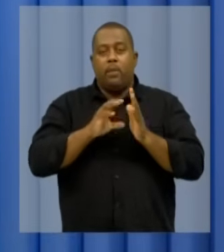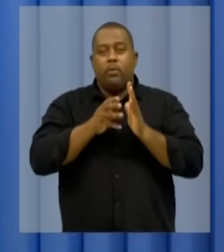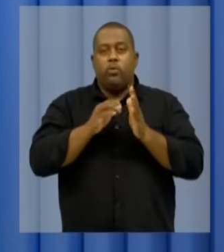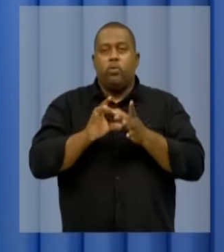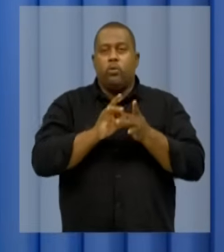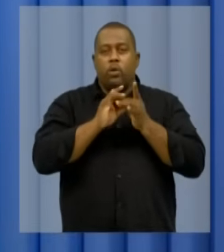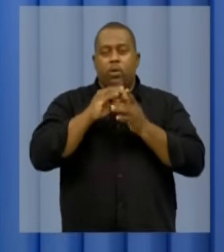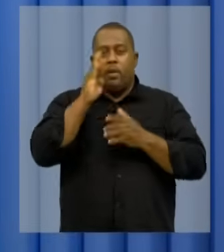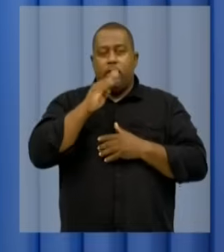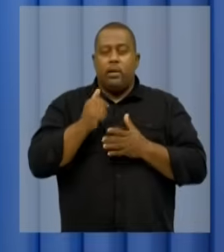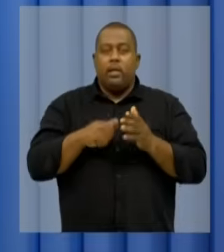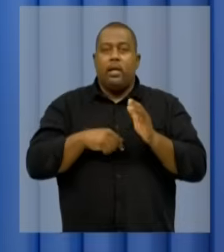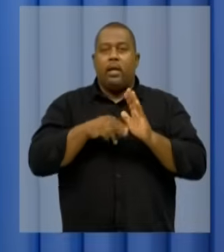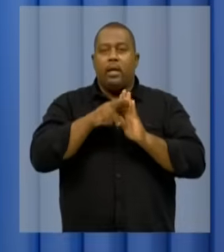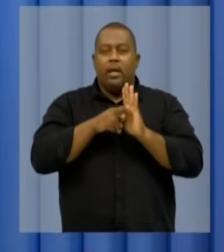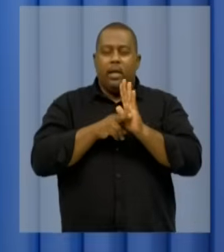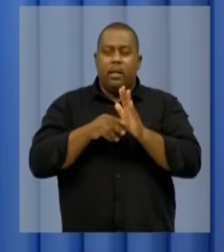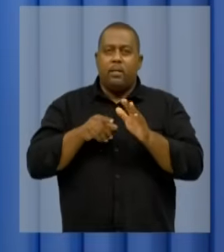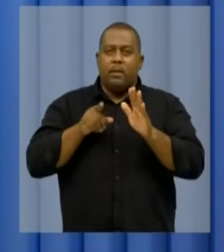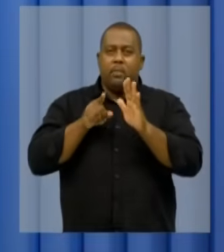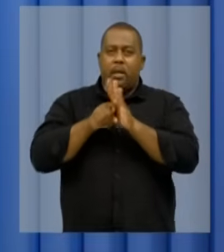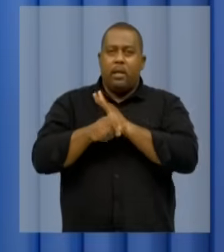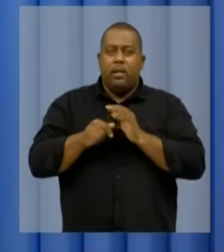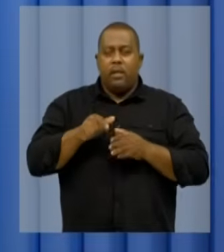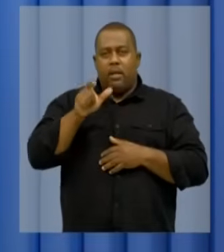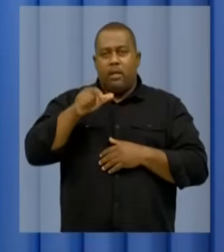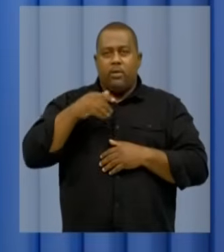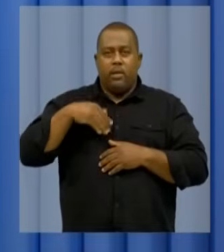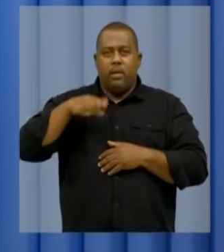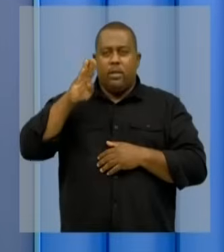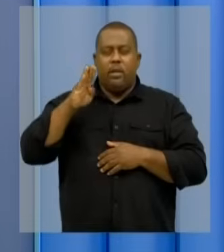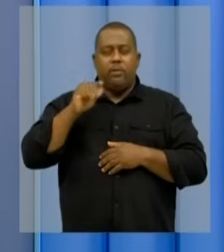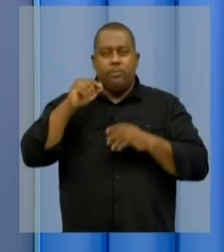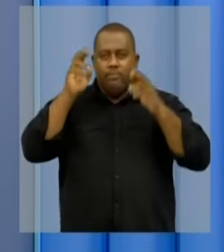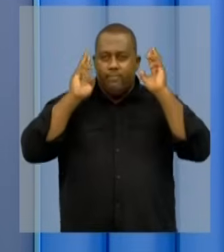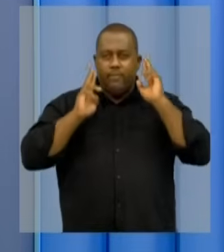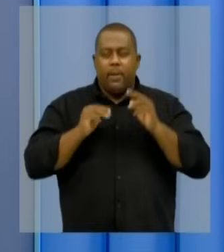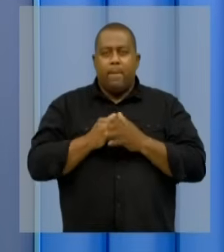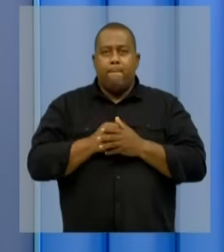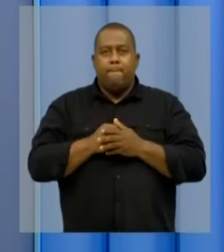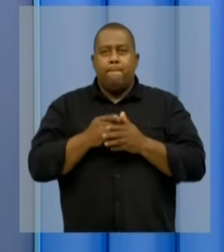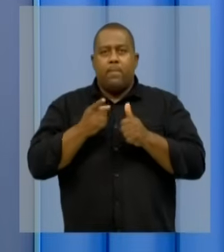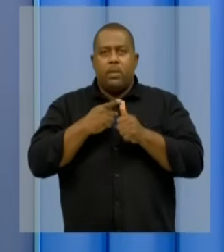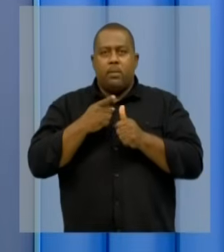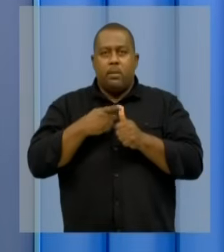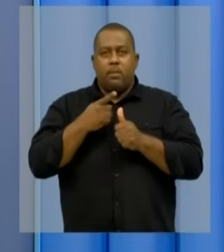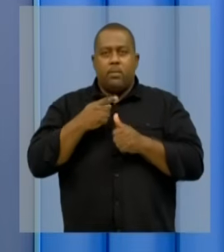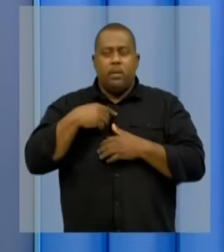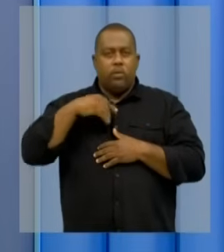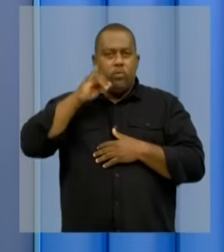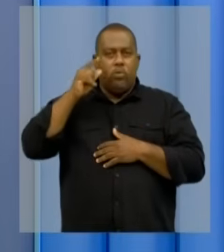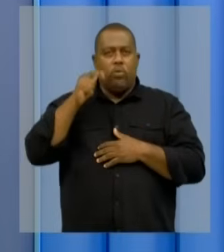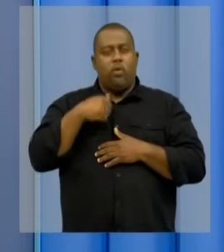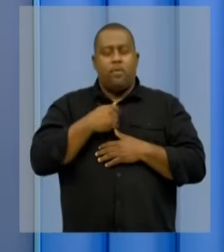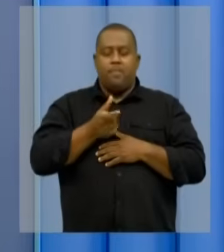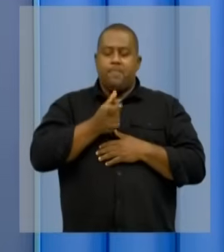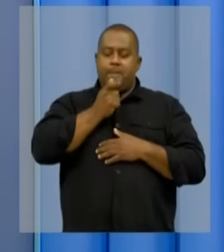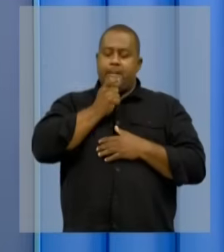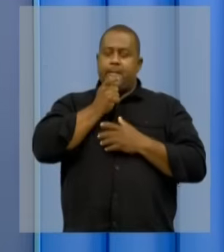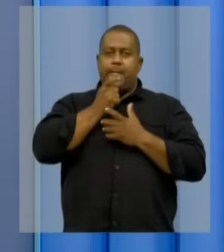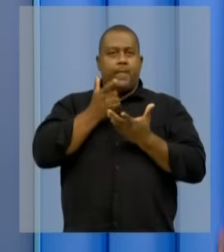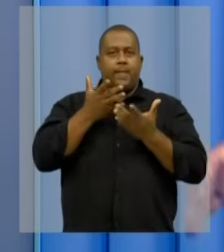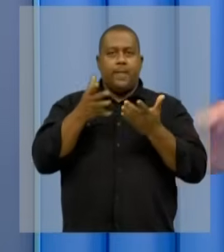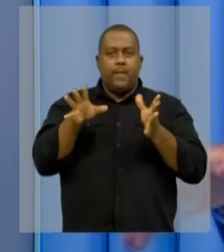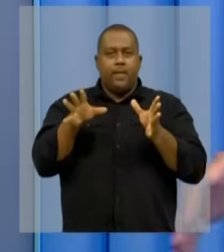pelas regras o senhor teria que perguntar para o candidato Kleber Rosa. Primeiro, João Roma, não coloque palavras em minha boca, mas depois a gente